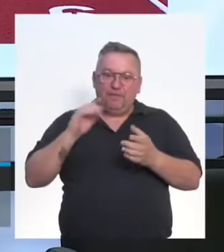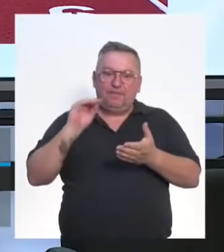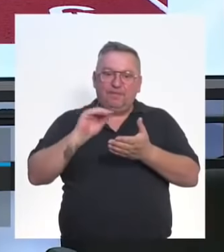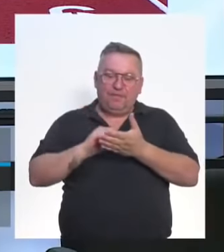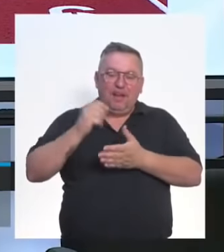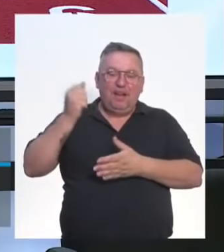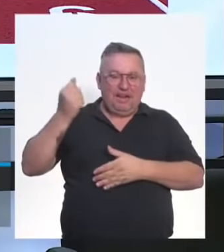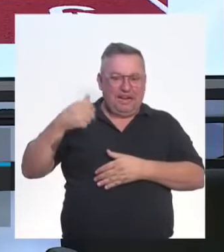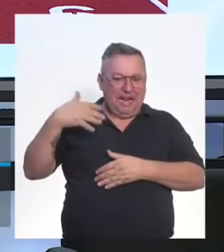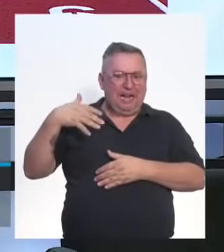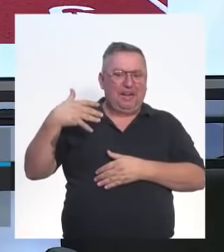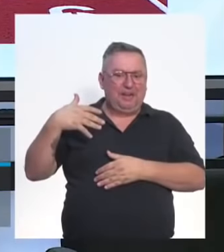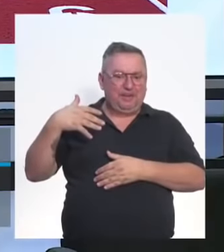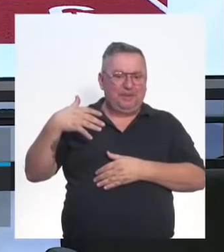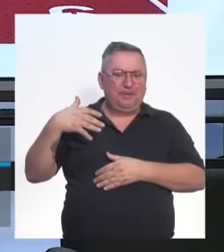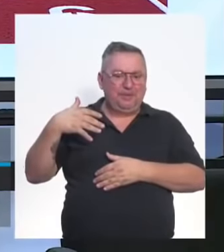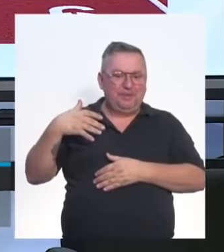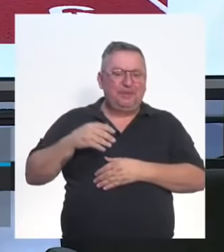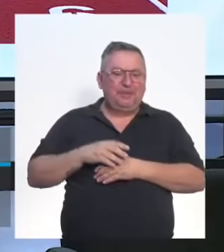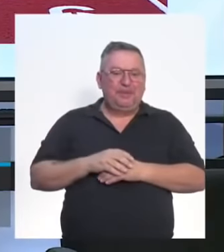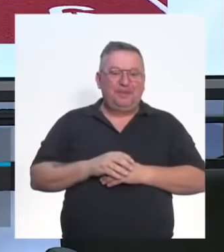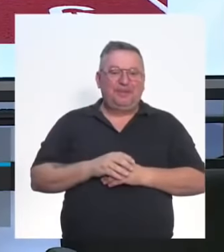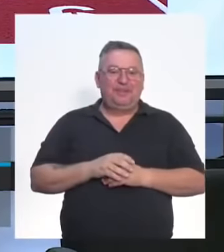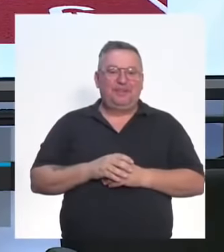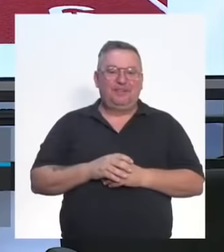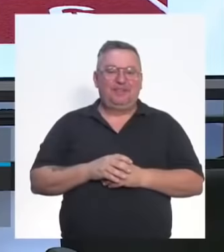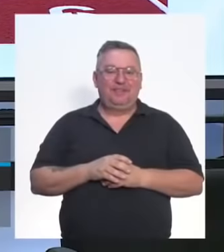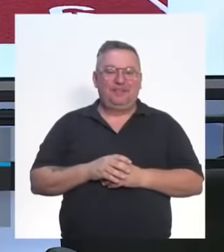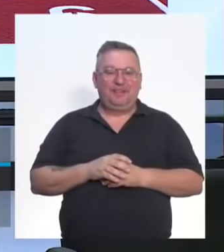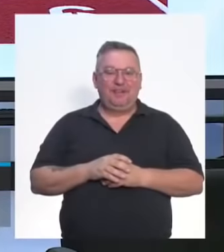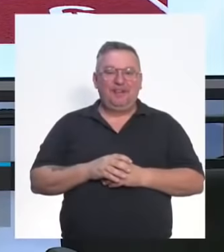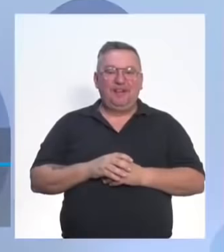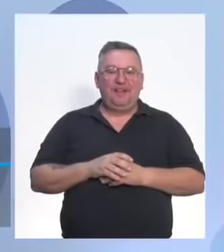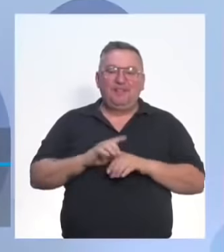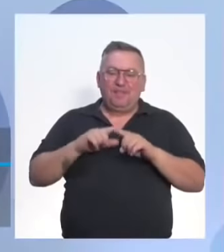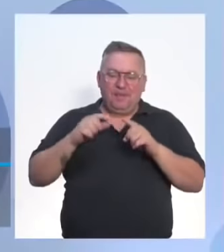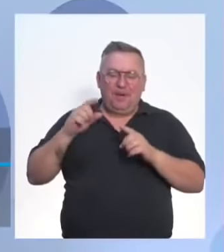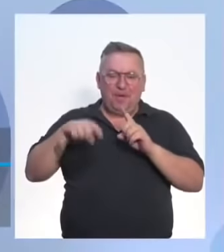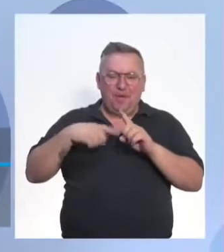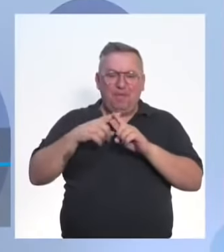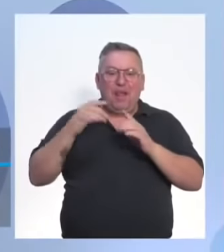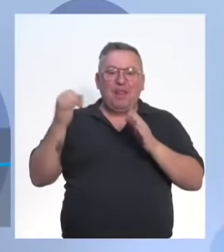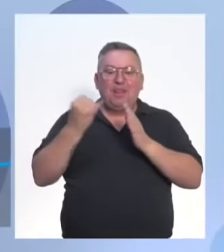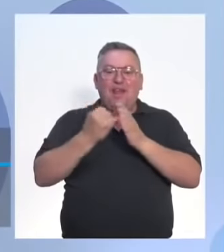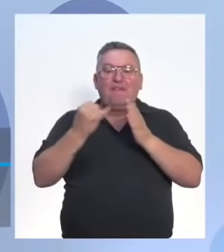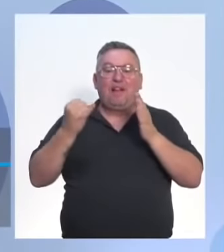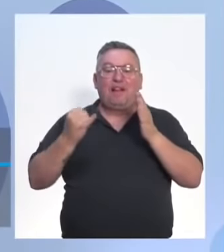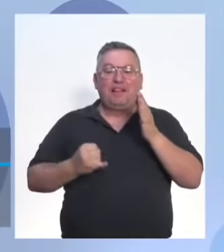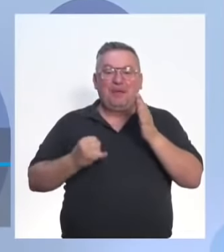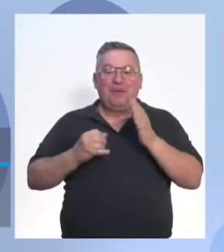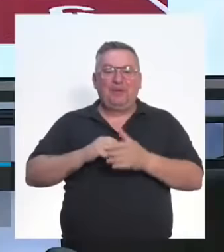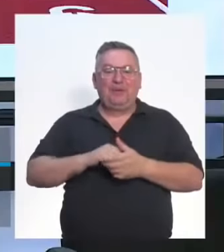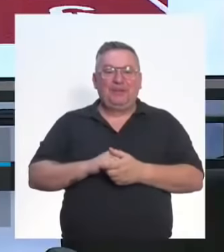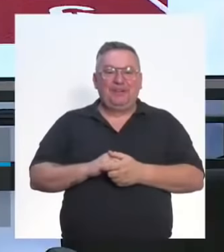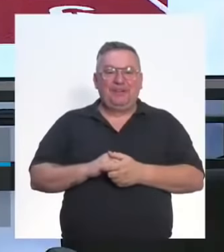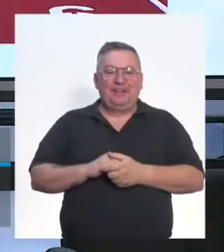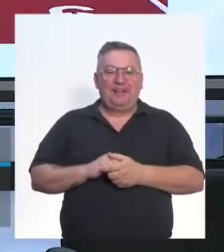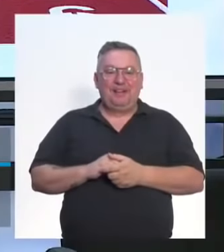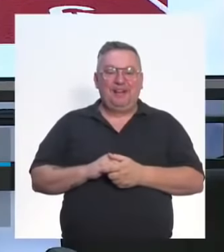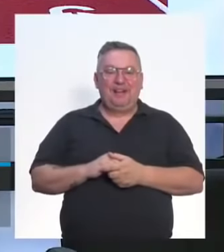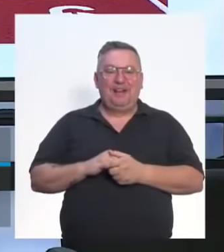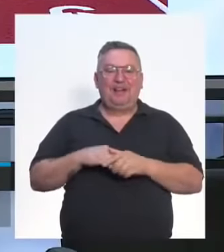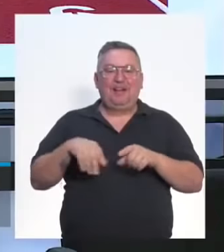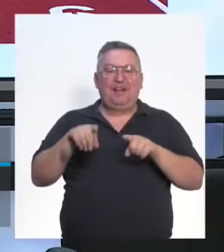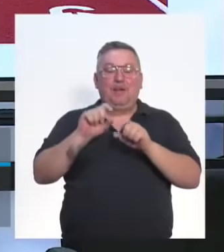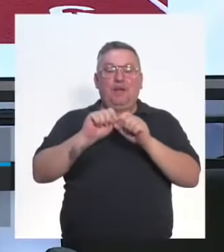um pouquinho mais cara do que o convencional, tá bom? Um pouquinho inflacionada, né? Um pouquinho inflacionada, tudo bem? Tá? Ao